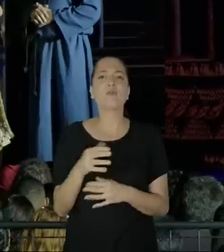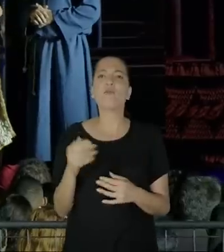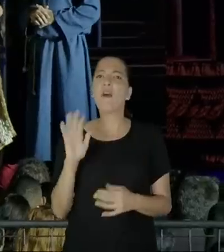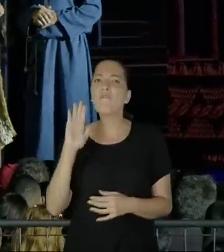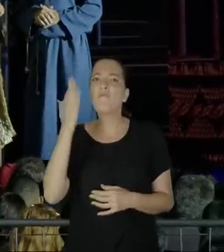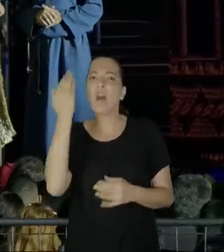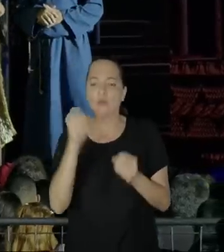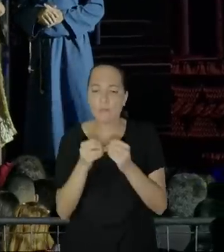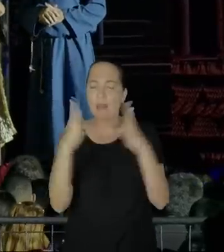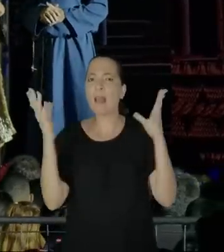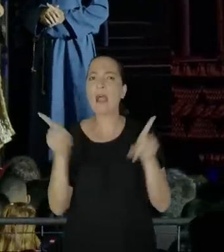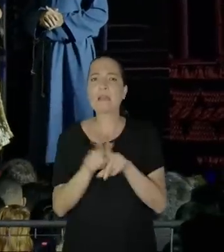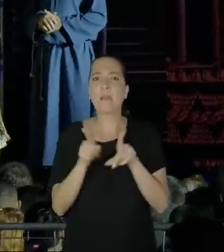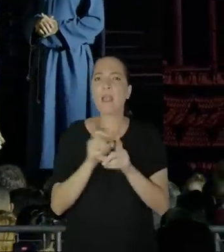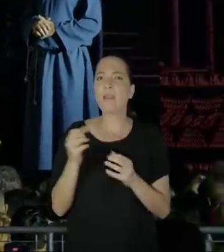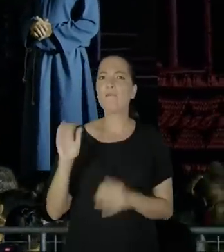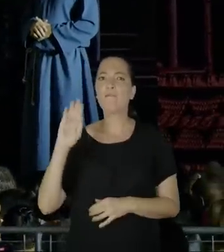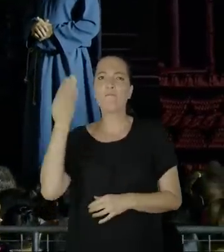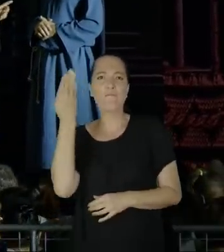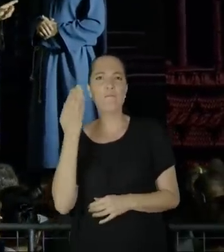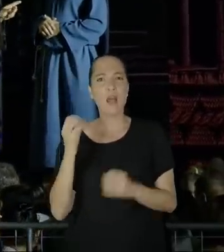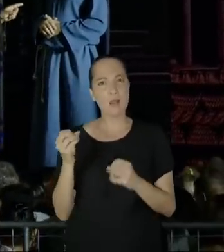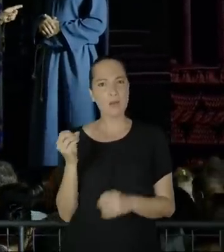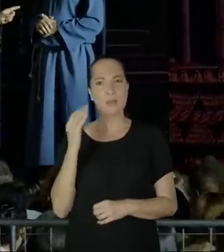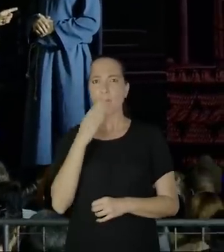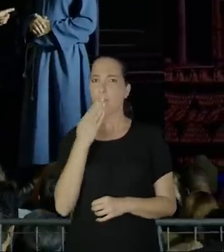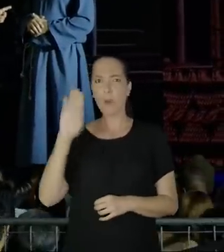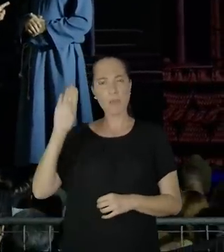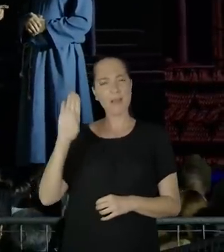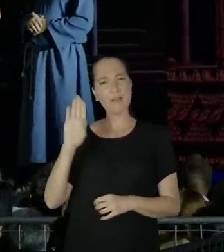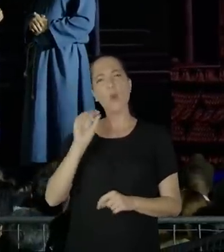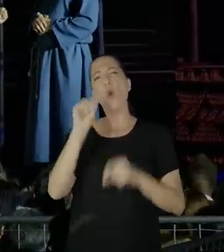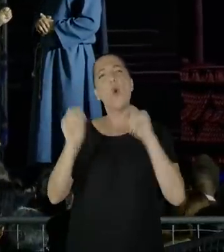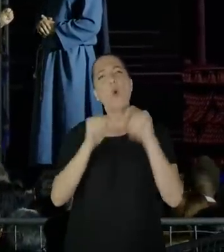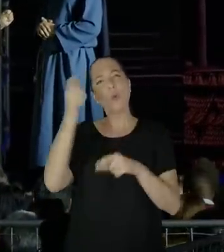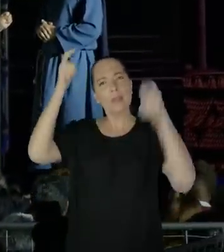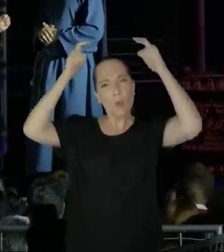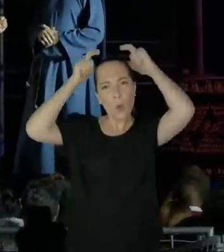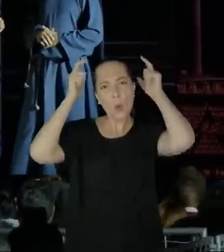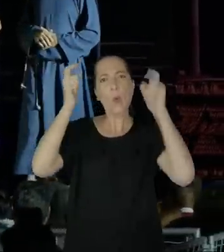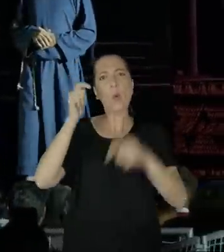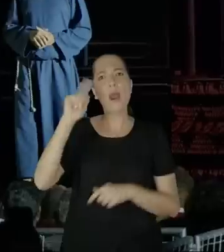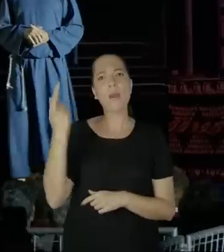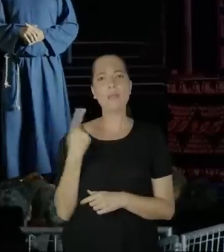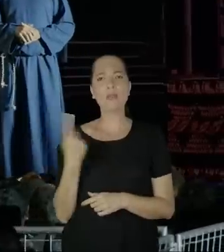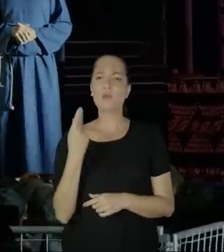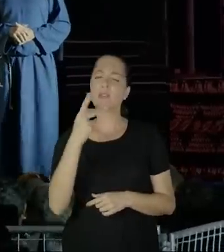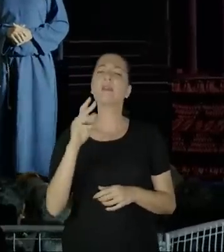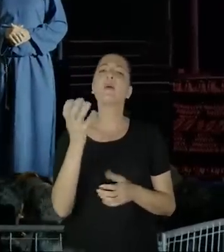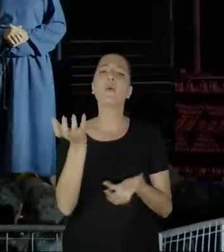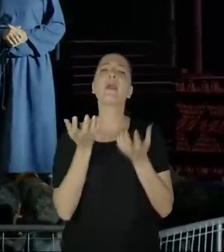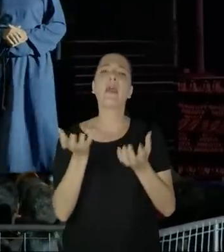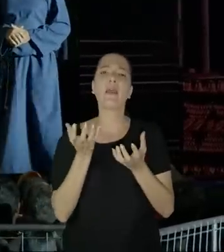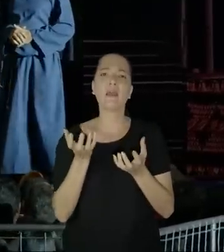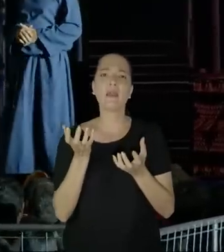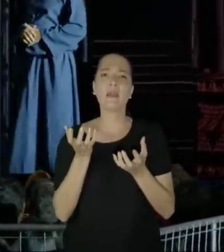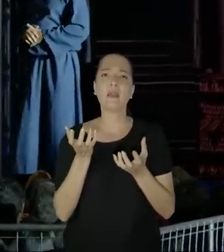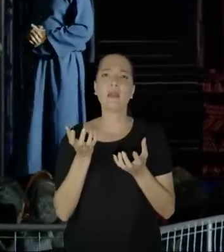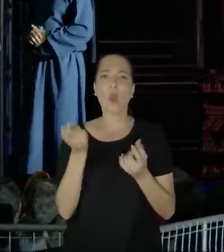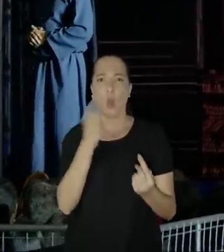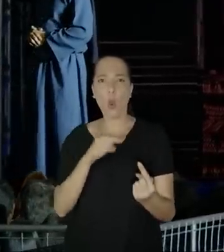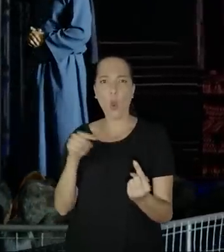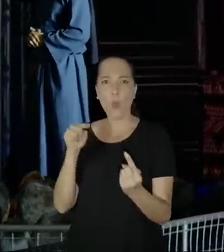falsas promessas. O que pretende esse seu mestre rabino? Jogar a opinião do povo contra